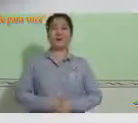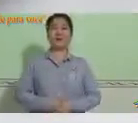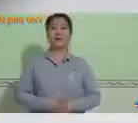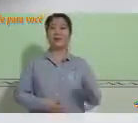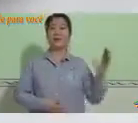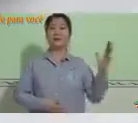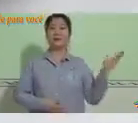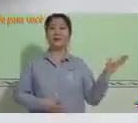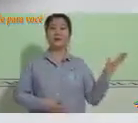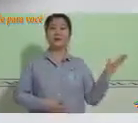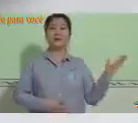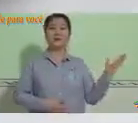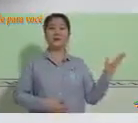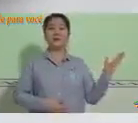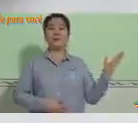Além disso,